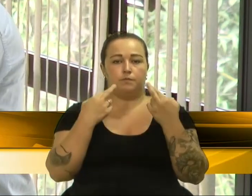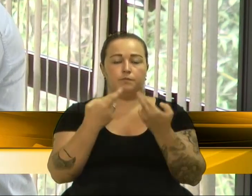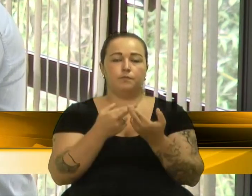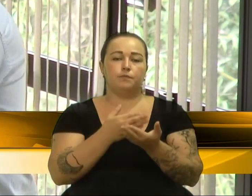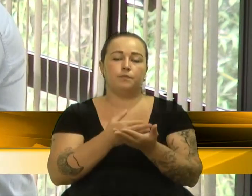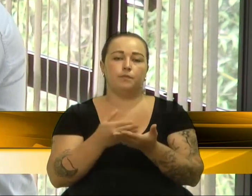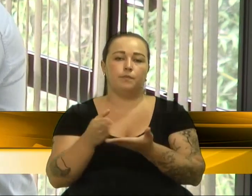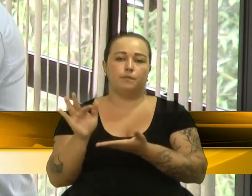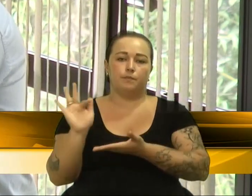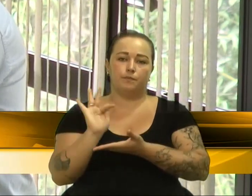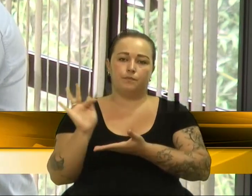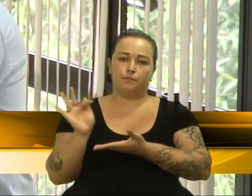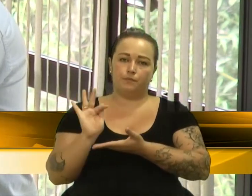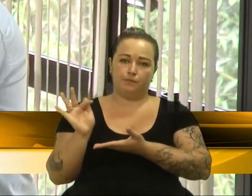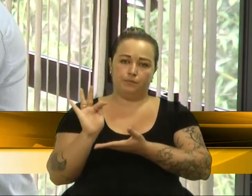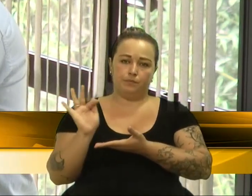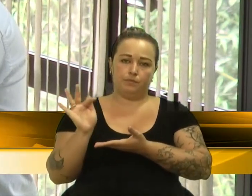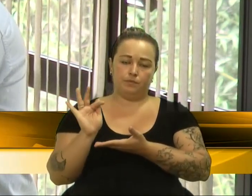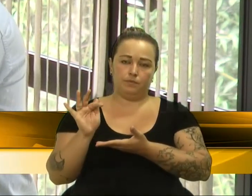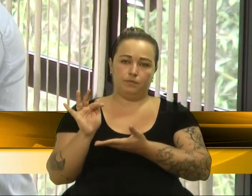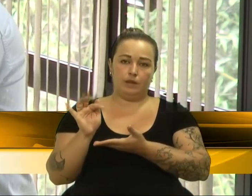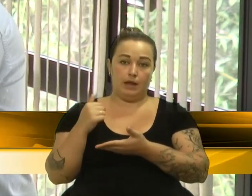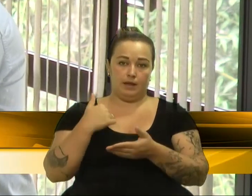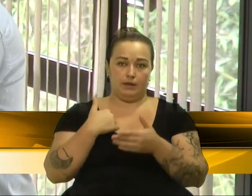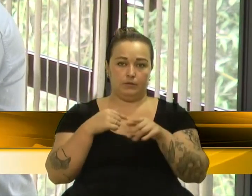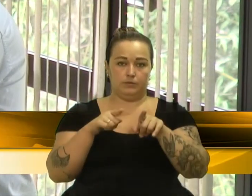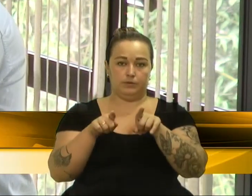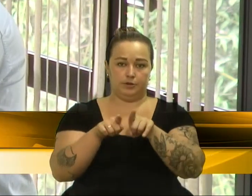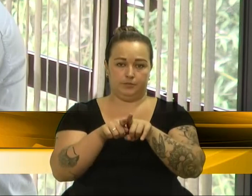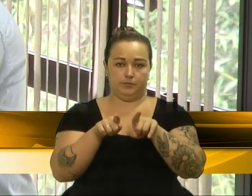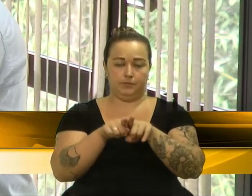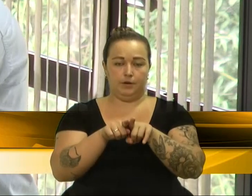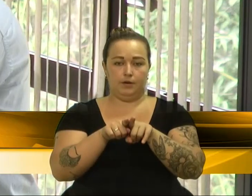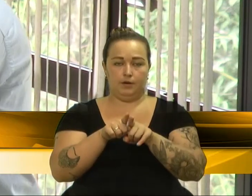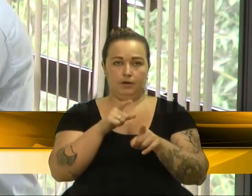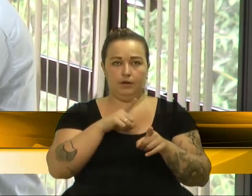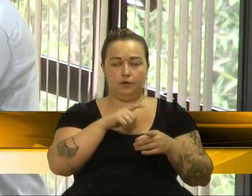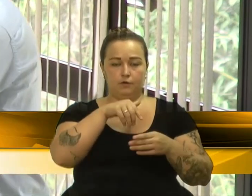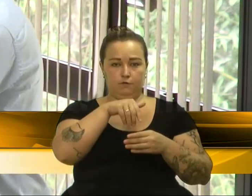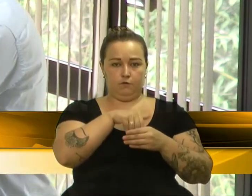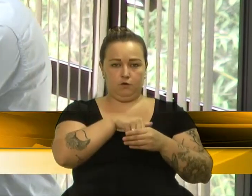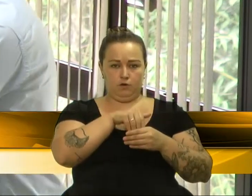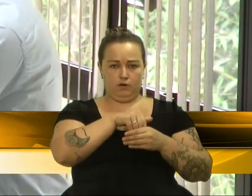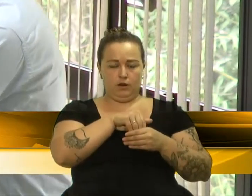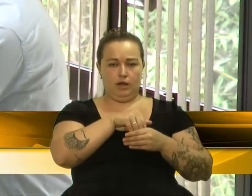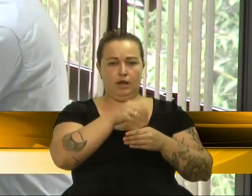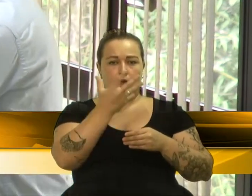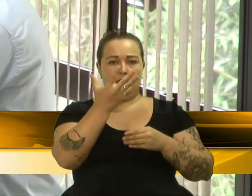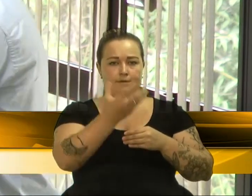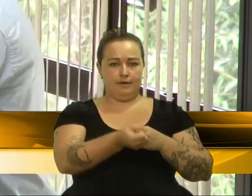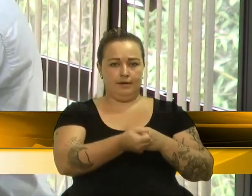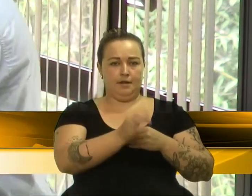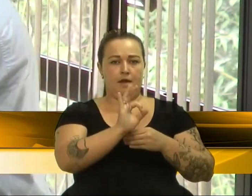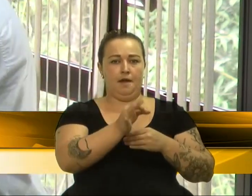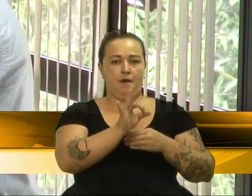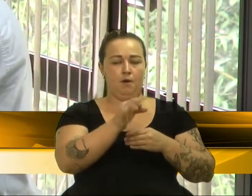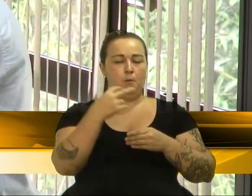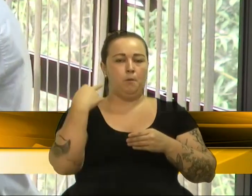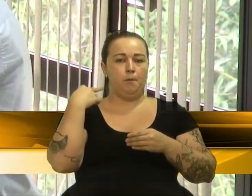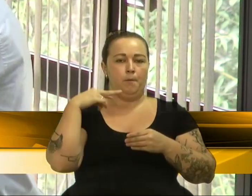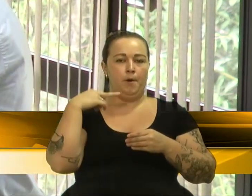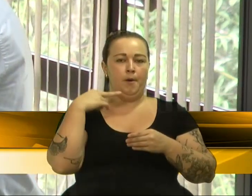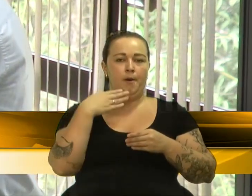fevereiro, e inclusive quando eu também votei favorável ao pedido do vereador Alberto